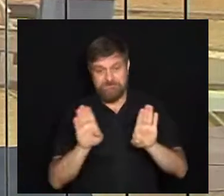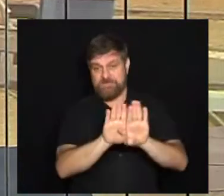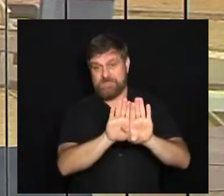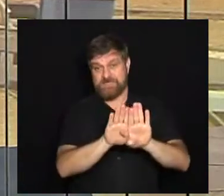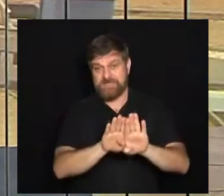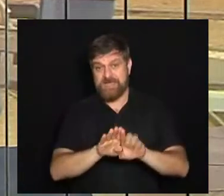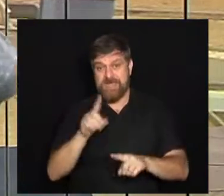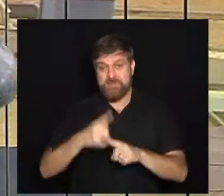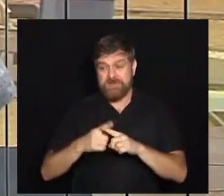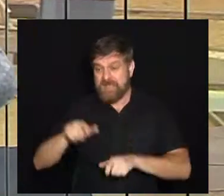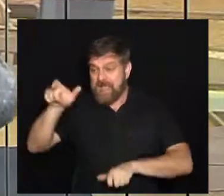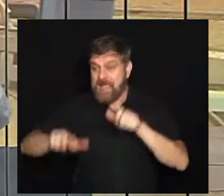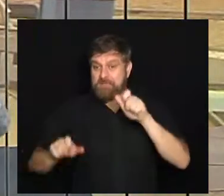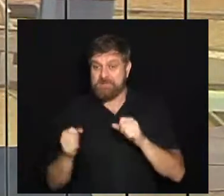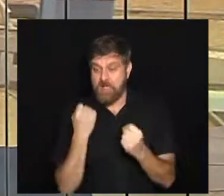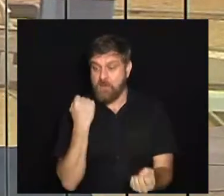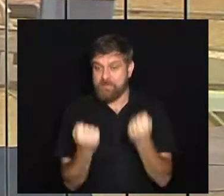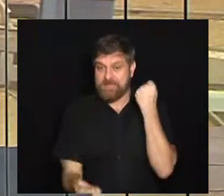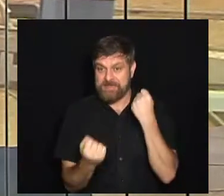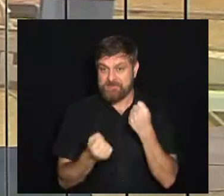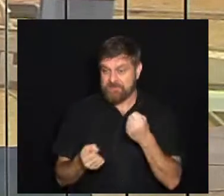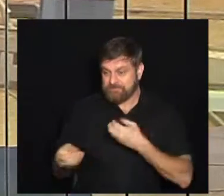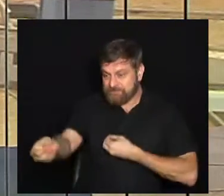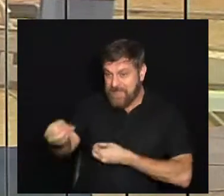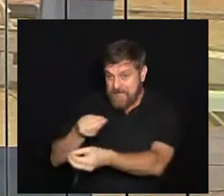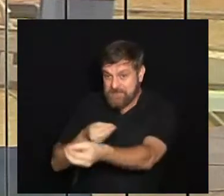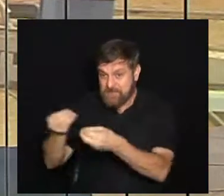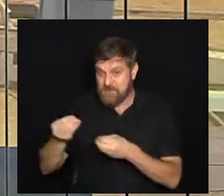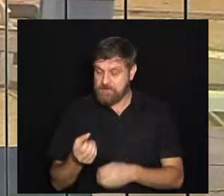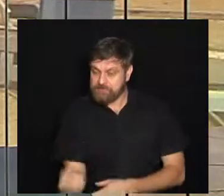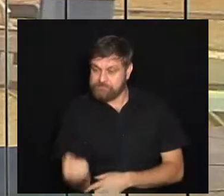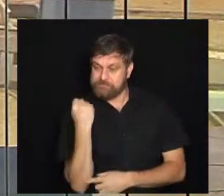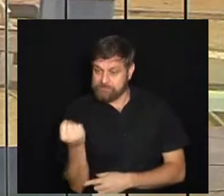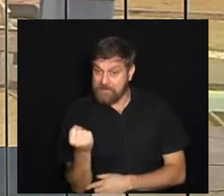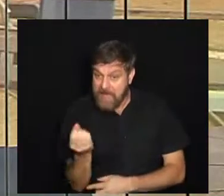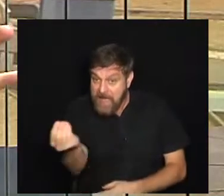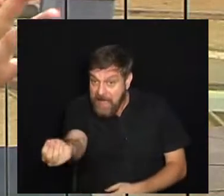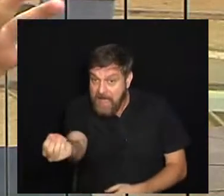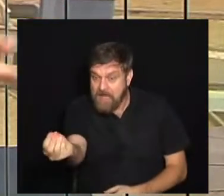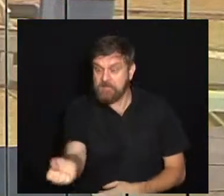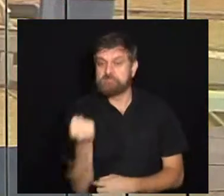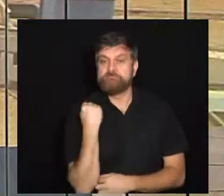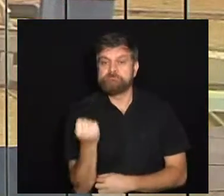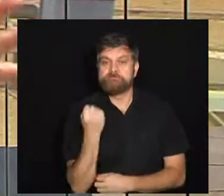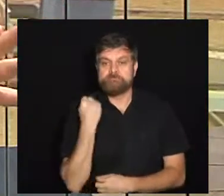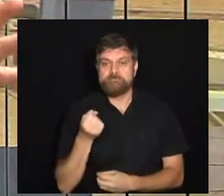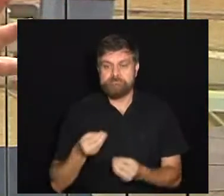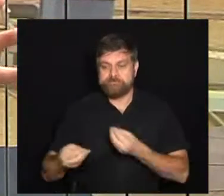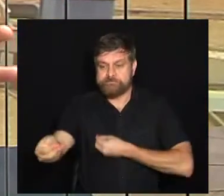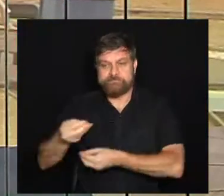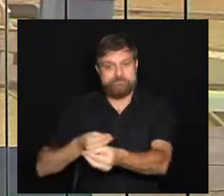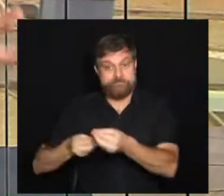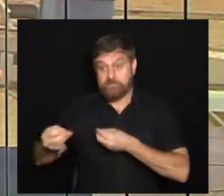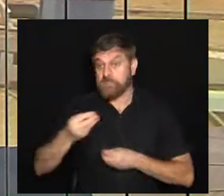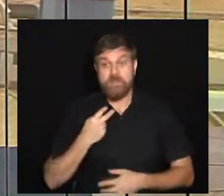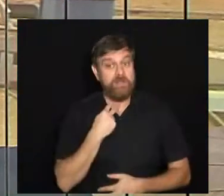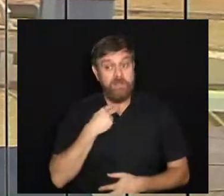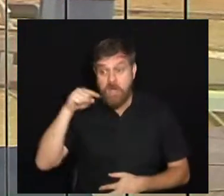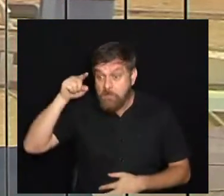né que as pessoas vão às vezes inclusive compartilhar os mesmos equipamentos ali na hora de malhar e aí esses equipamentos são absolutamente